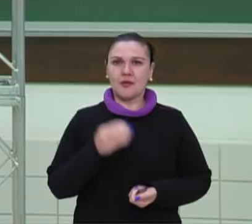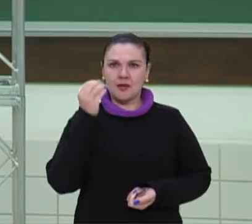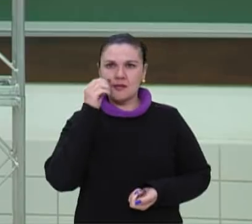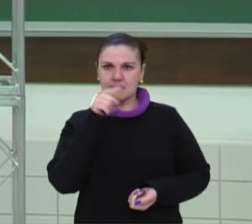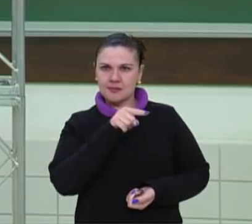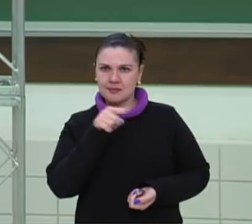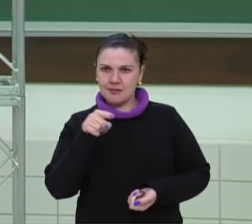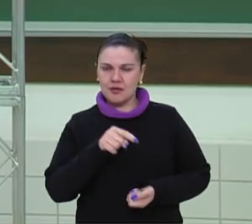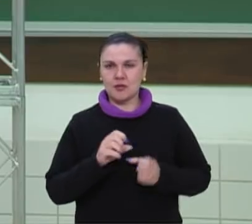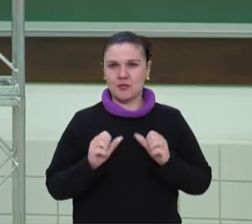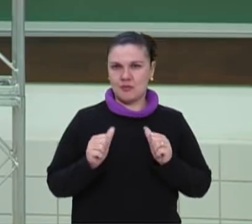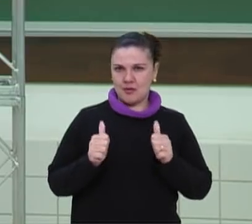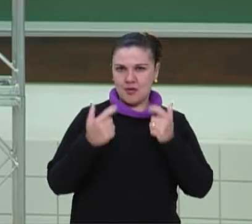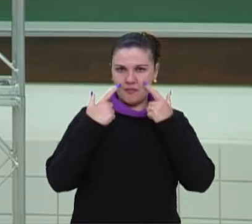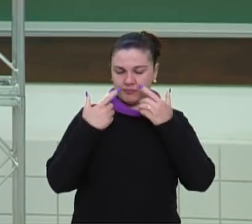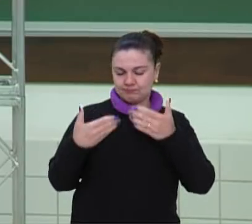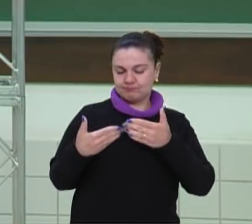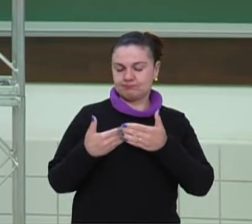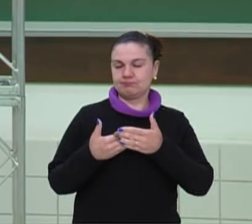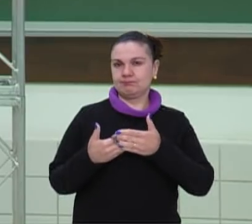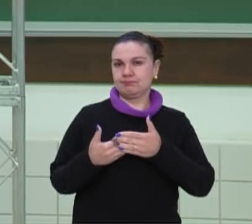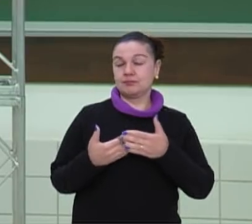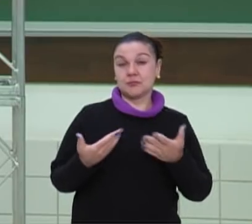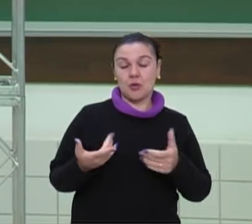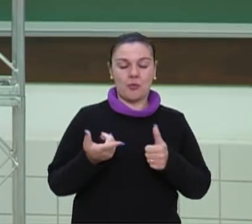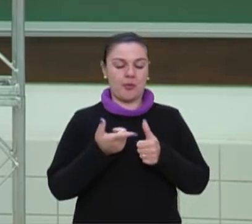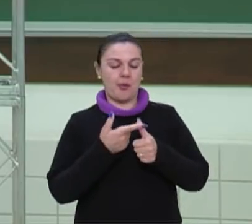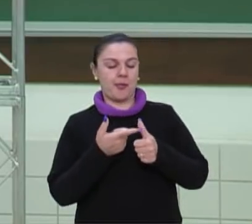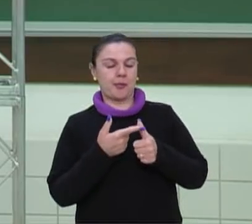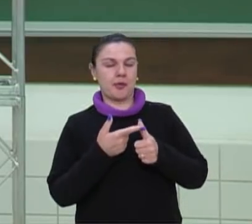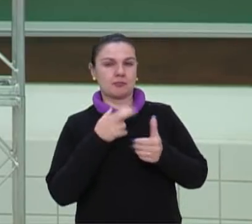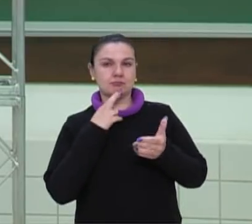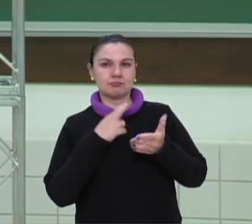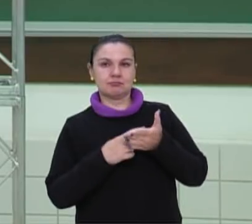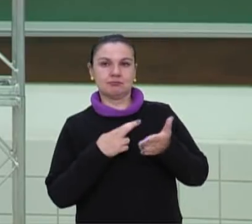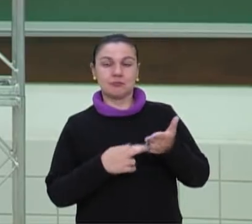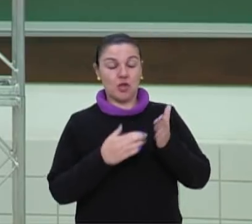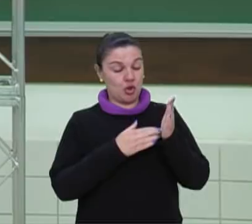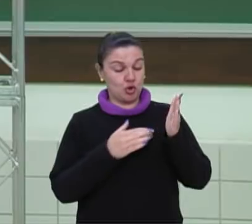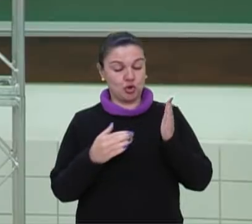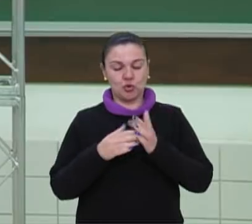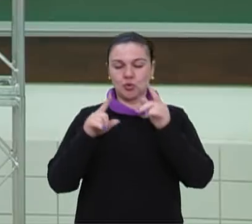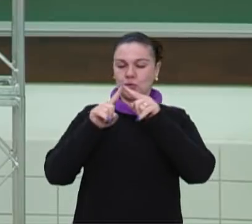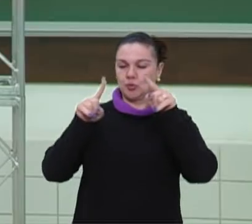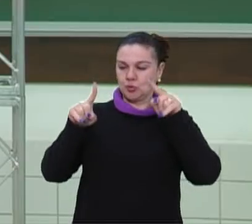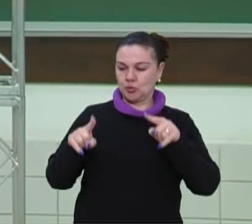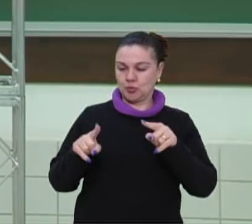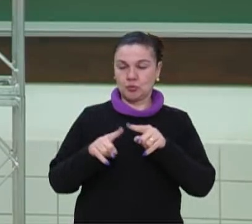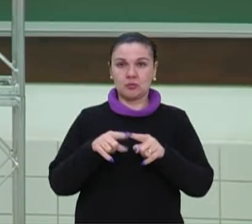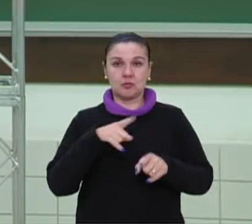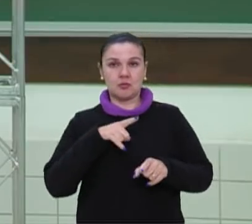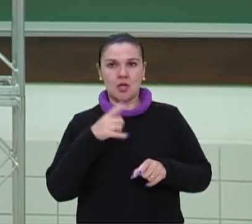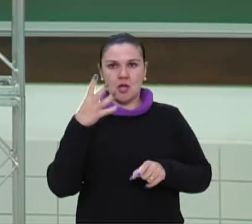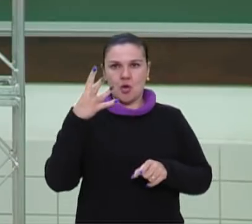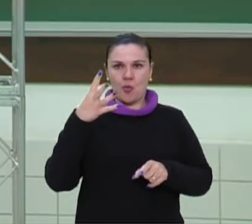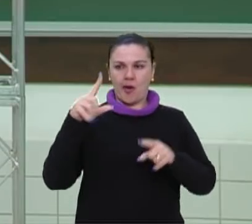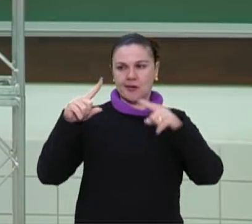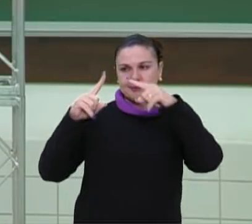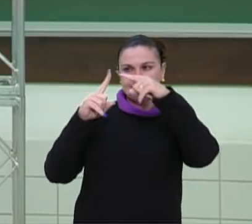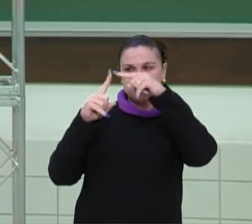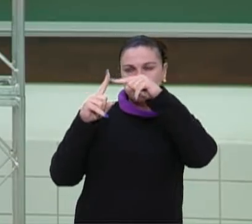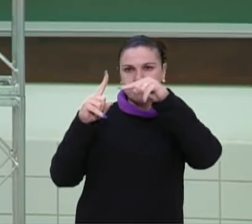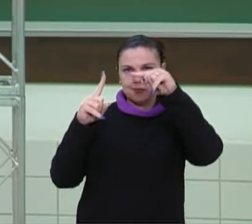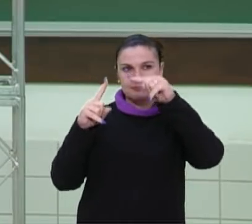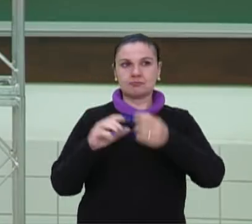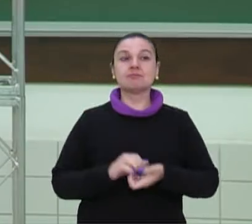Tentaram resolver? Vamos conferir então? Vamos lá. A primeira sentença, todo quadrilátero possui 4 vértices?